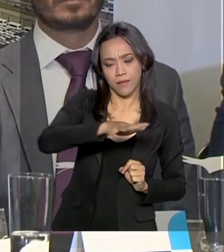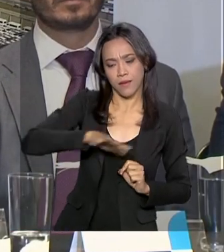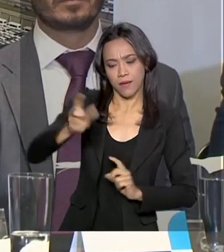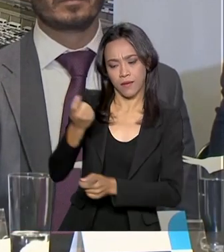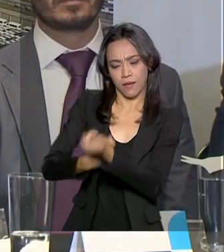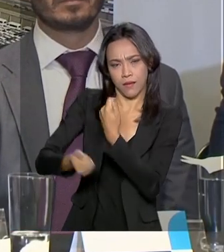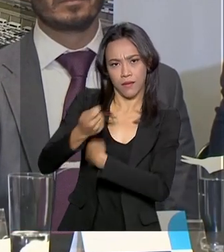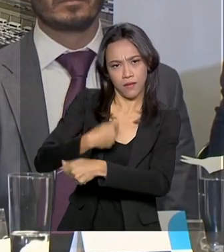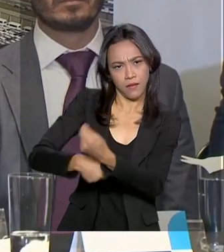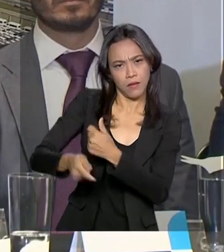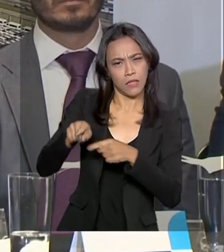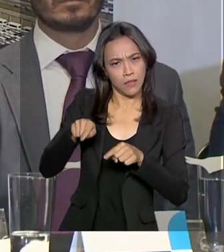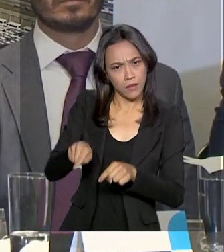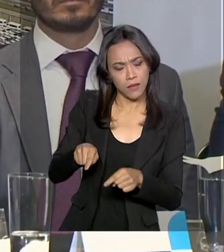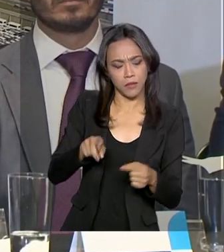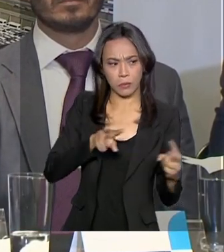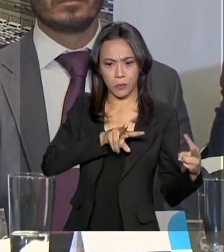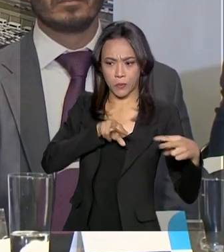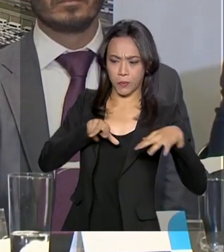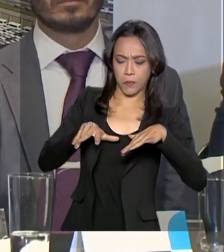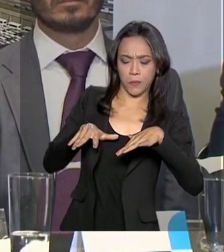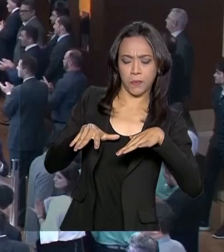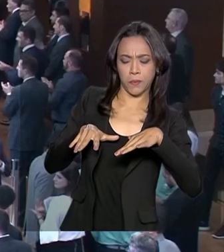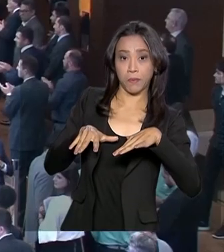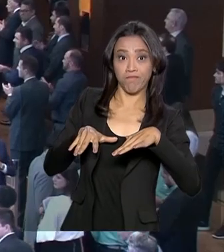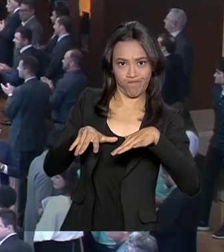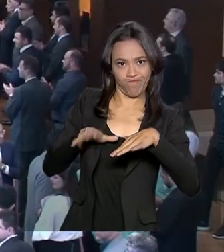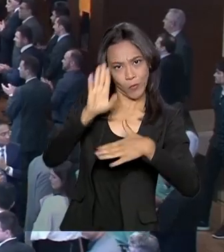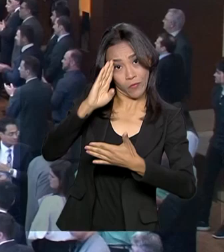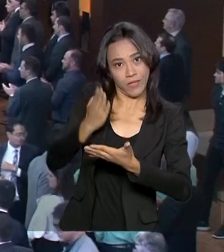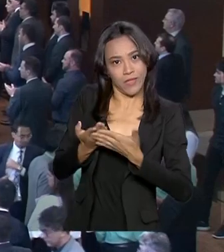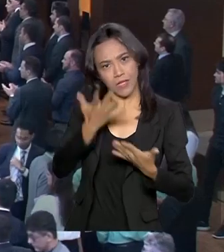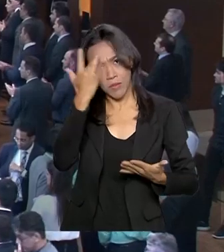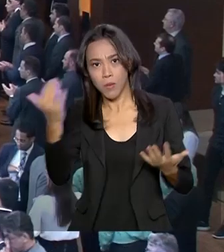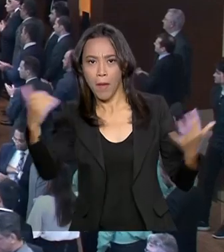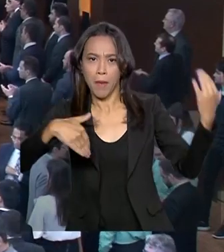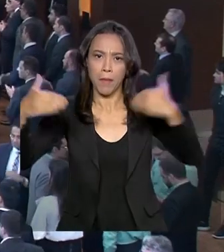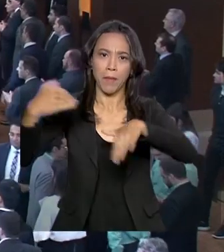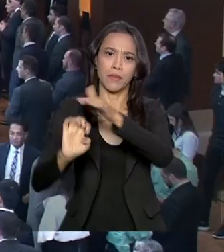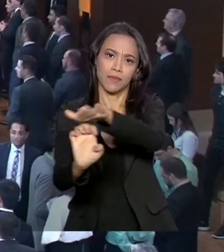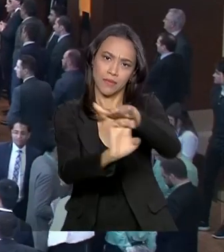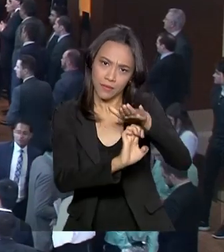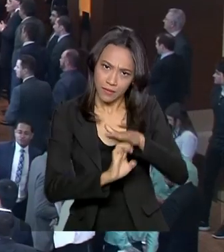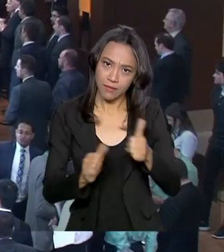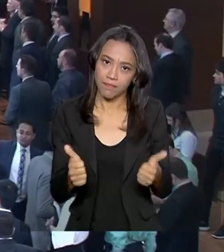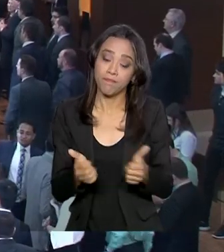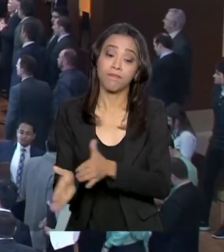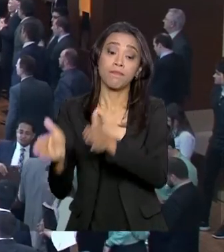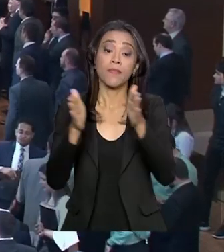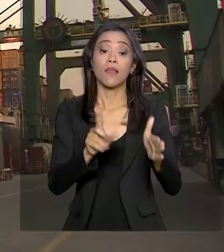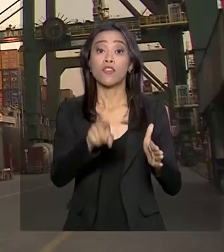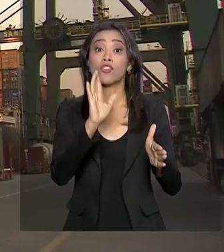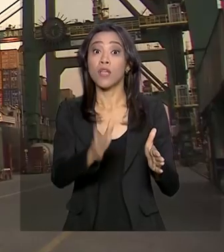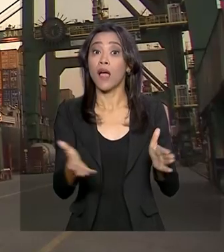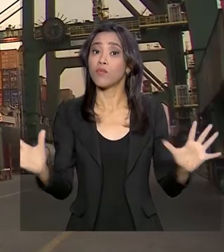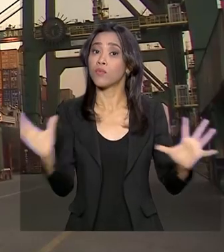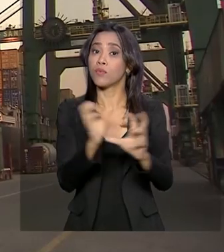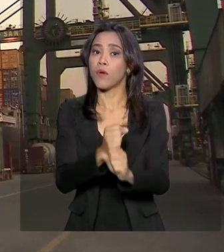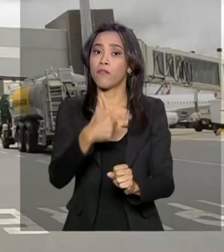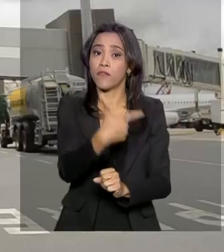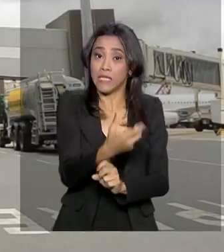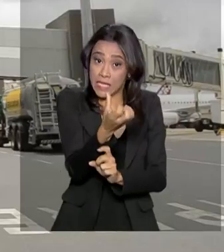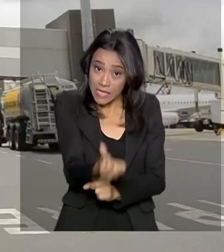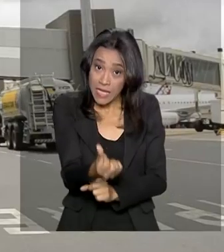isso está trazendo confiança para o mercado, o investidor está vindo. Desde o início do ano, o governo já realizou 26 leilões entre